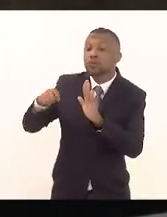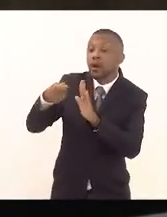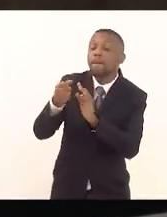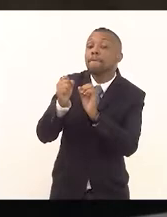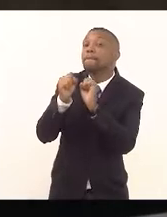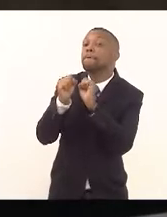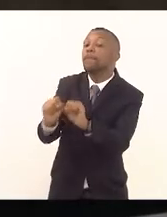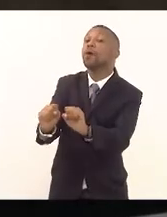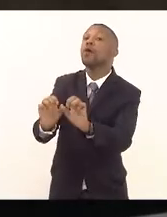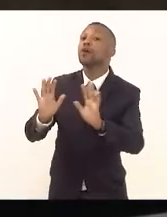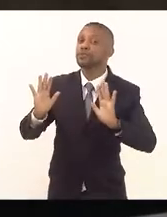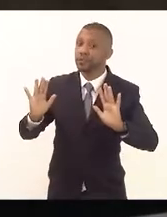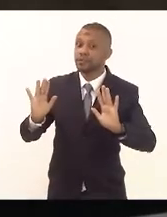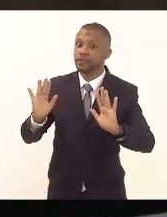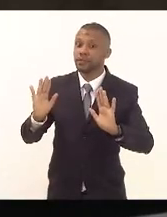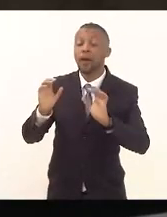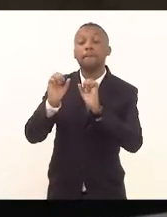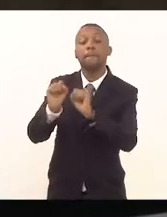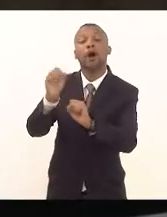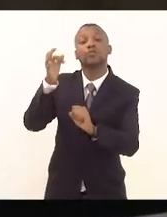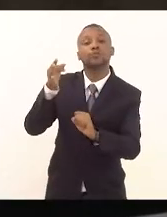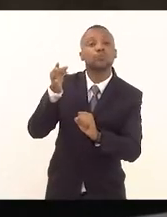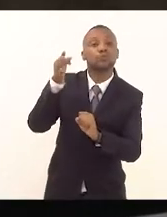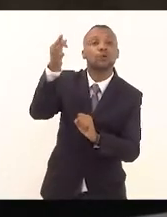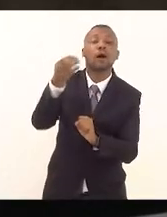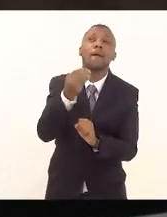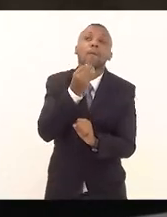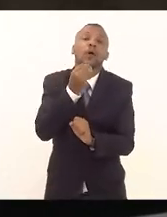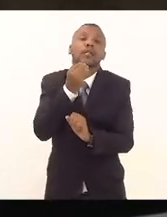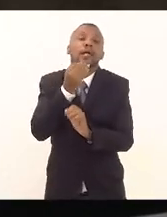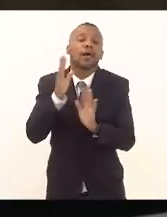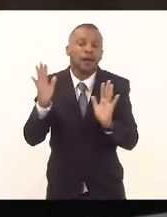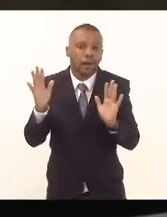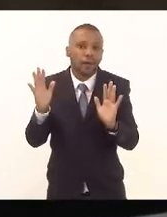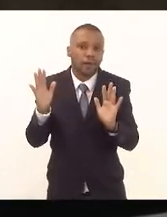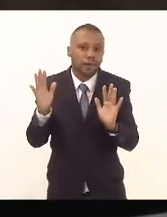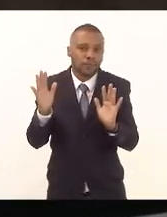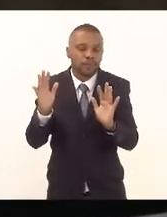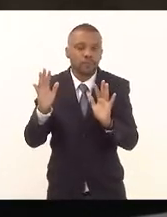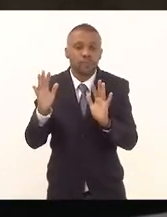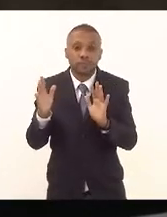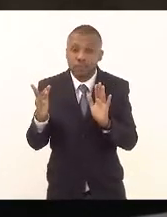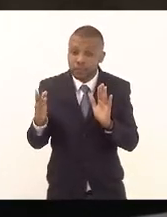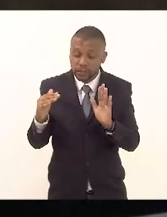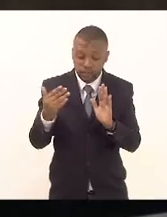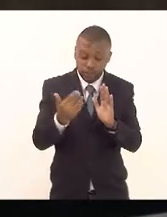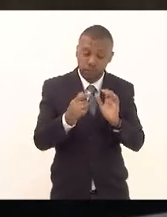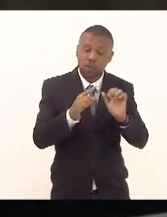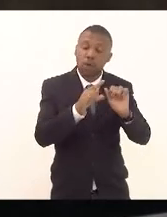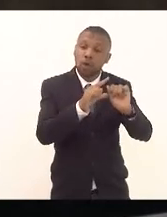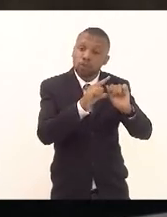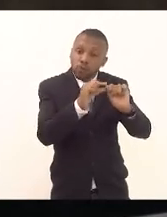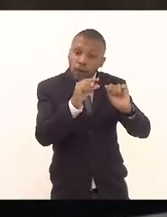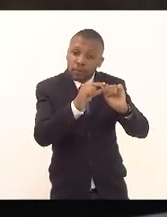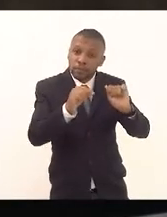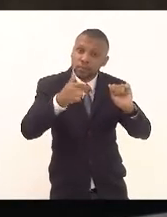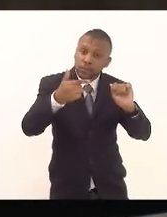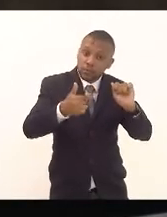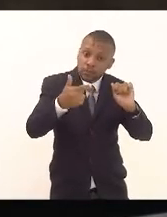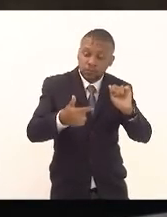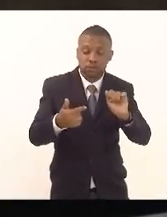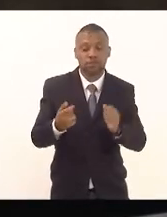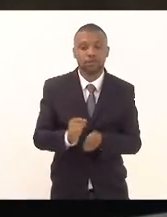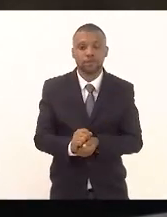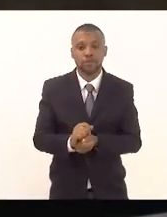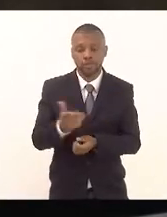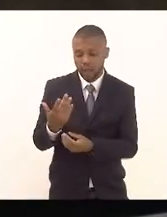poderá, ia ficar o talante da universidade. No artigo 2º, a Universidade do Estado do